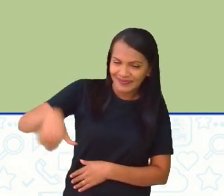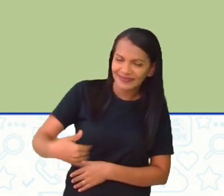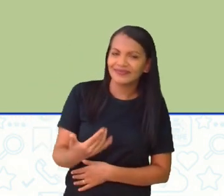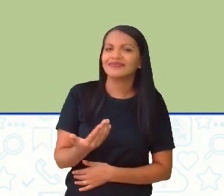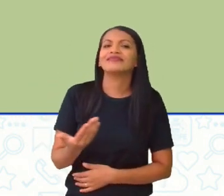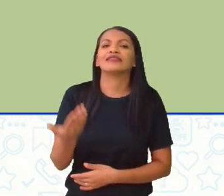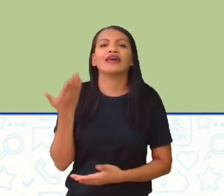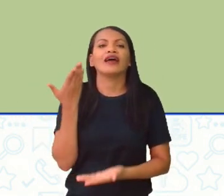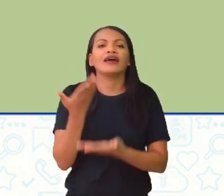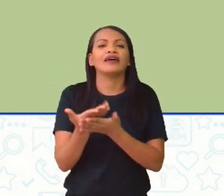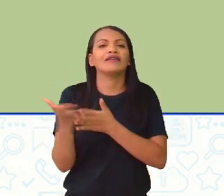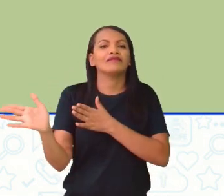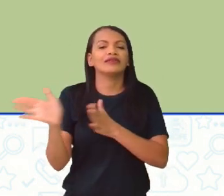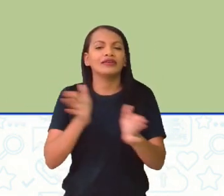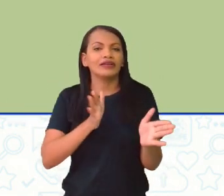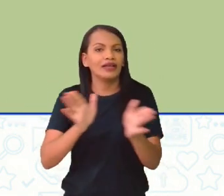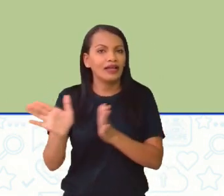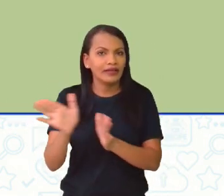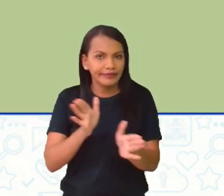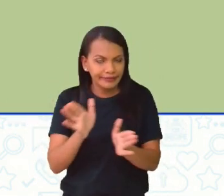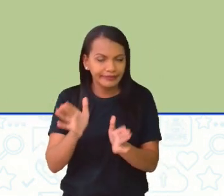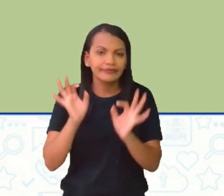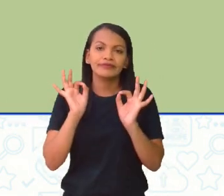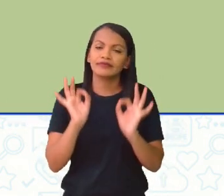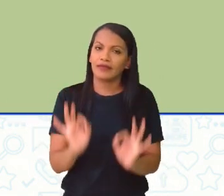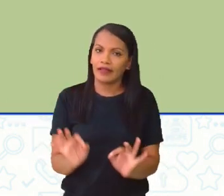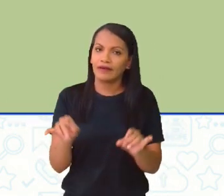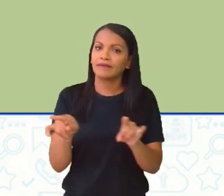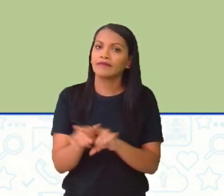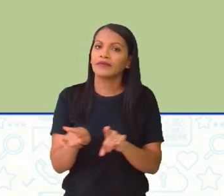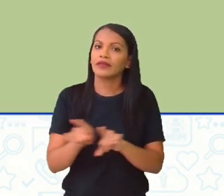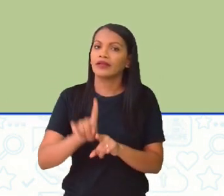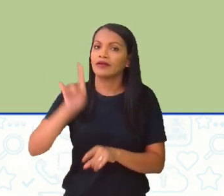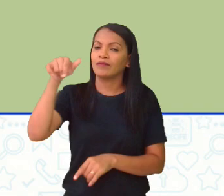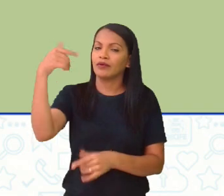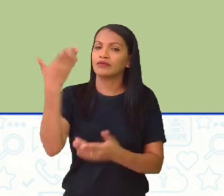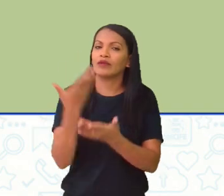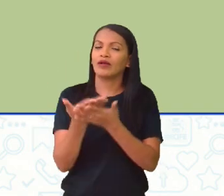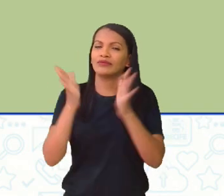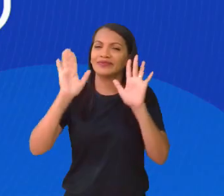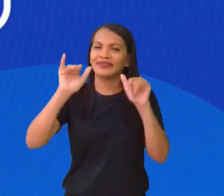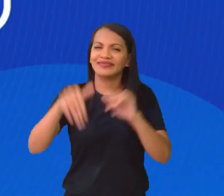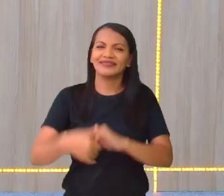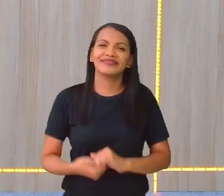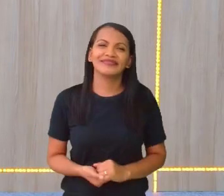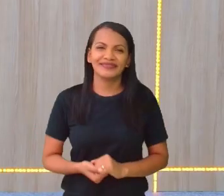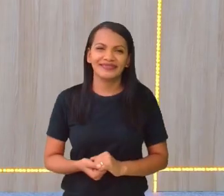é, que tornou a nossa aula muito mais acessível. E até a próxima, pessoal.